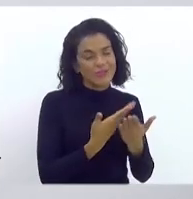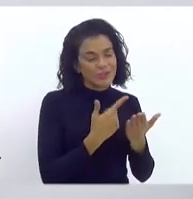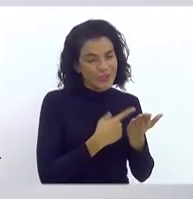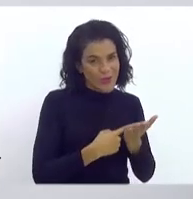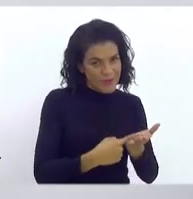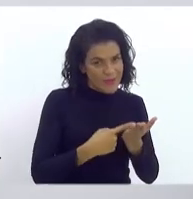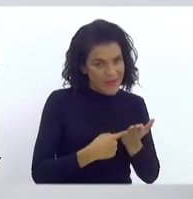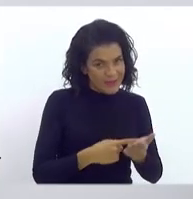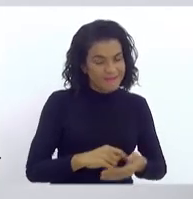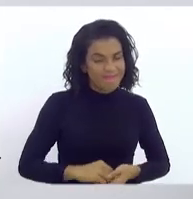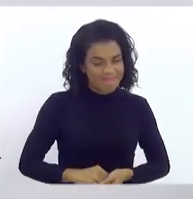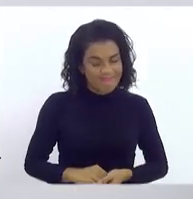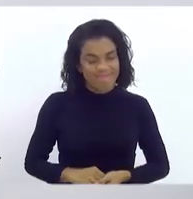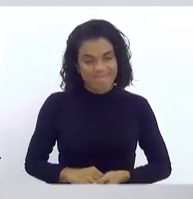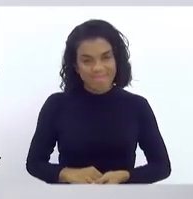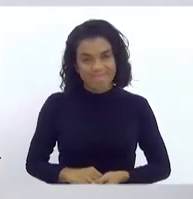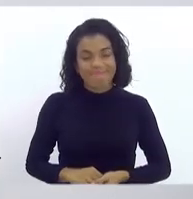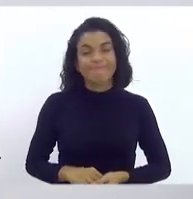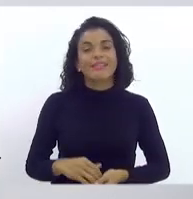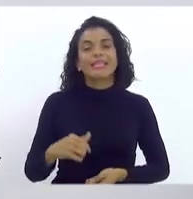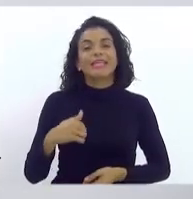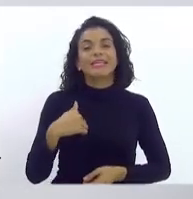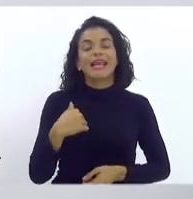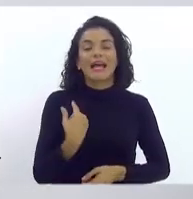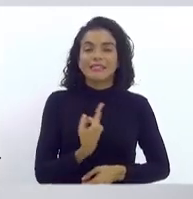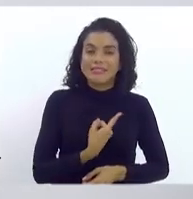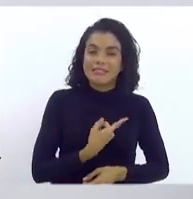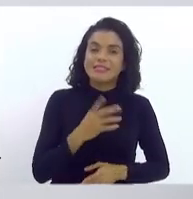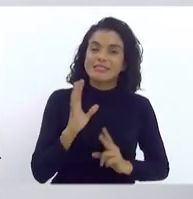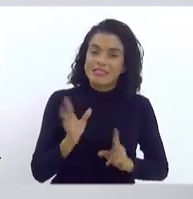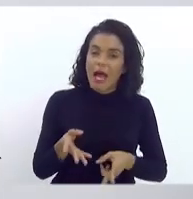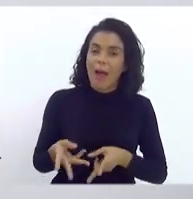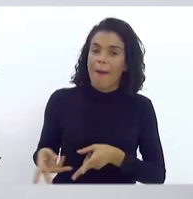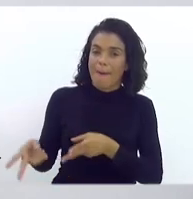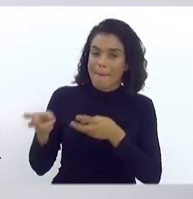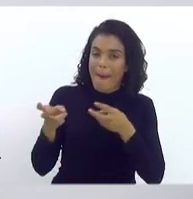tributária. E a gente tem visto